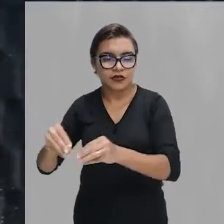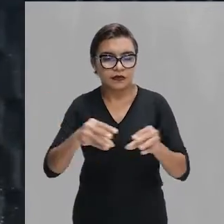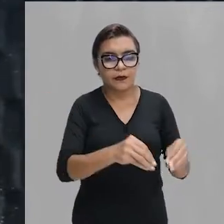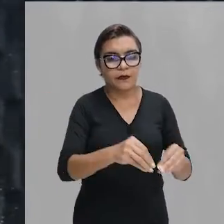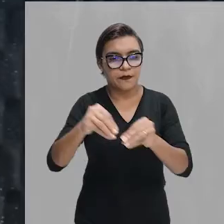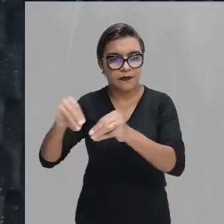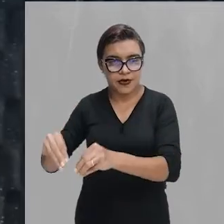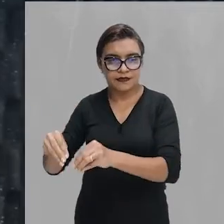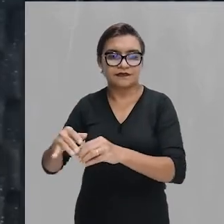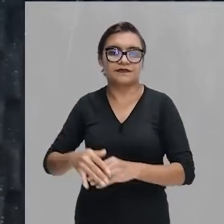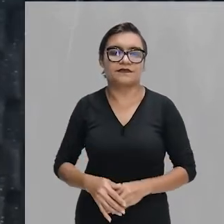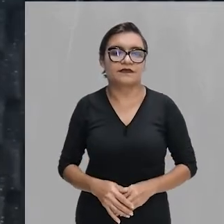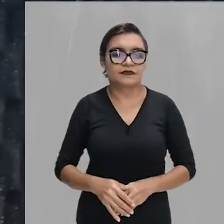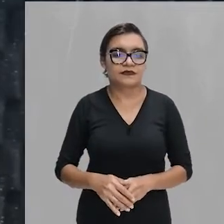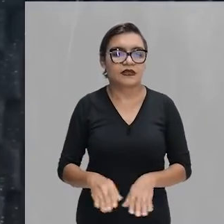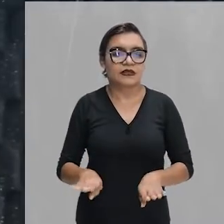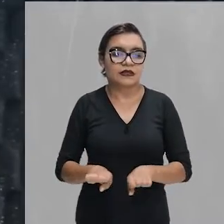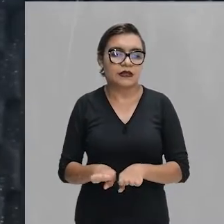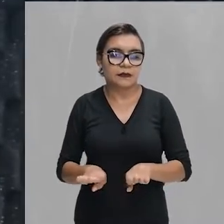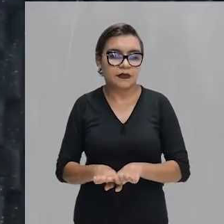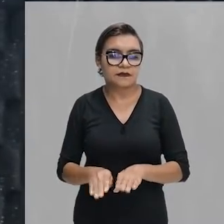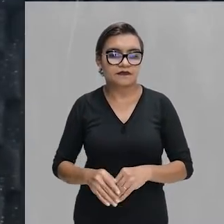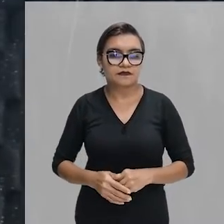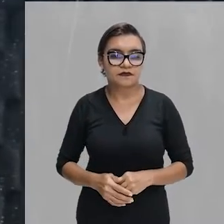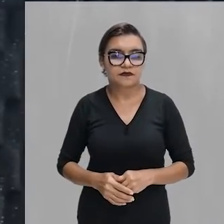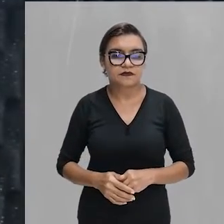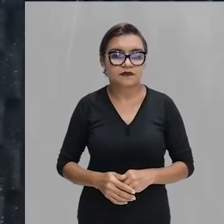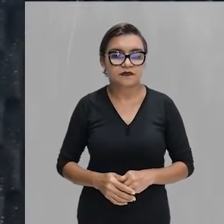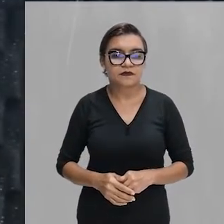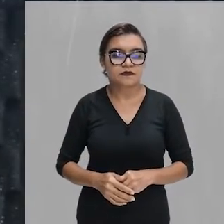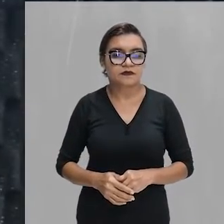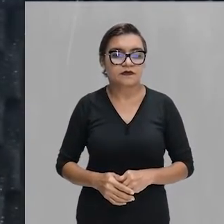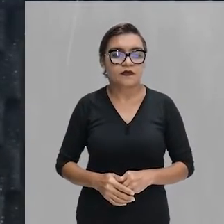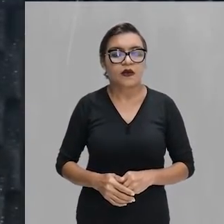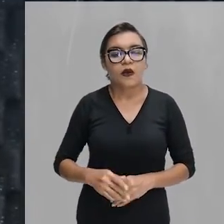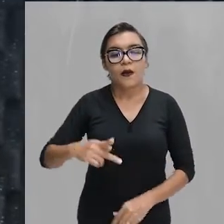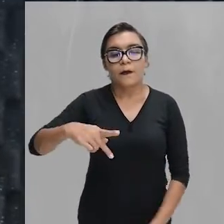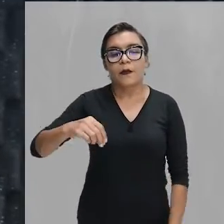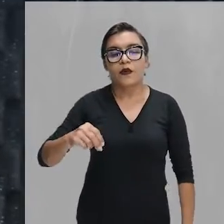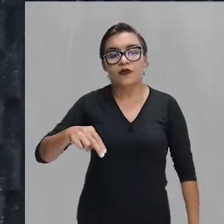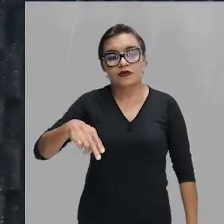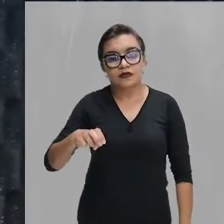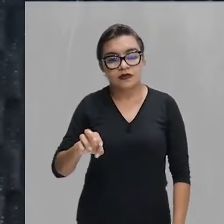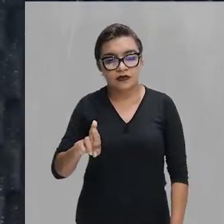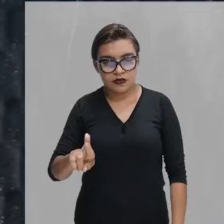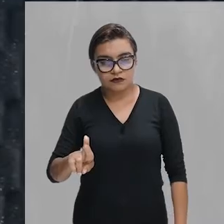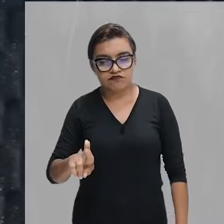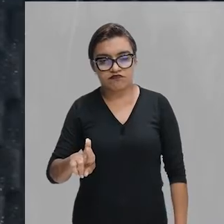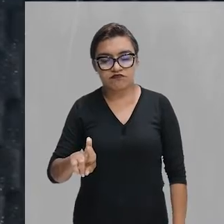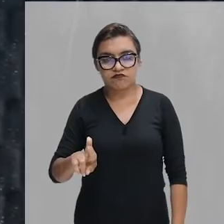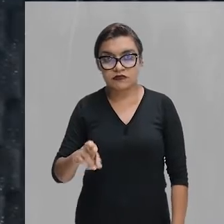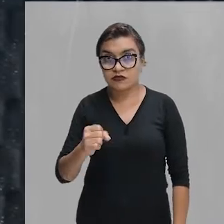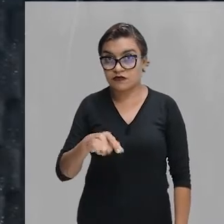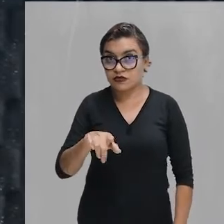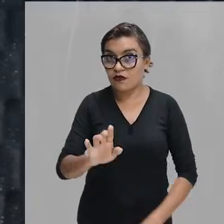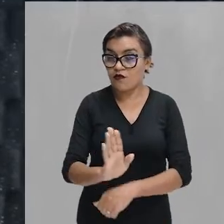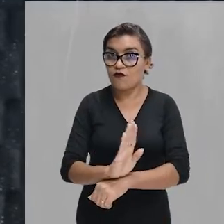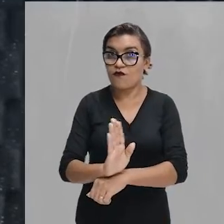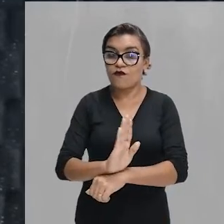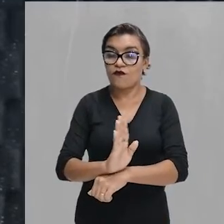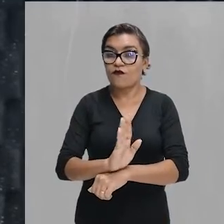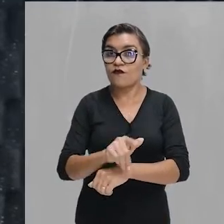livrar-se daquela continha, por exemplo. Poner. Poner. Se vocês assistirem em série, vocês vão ver muito esse